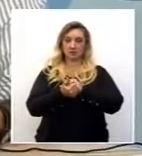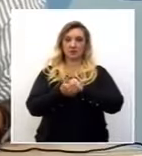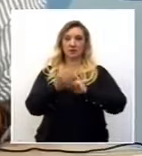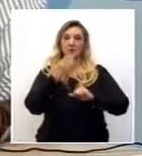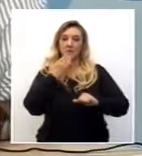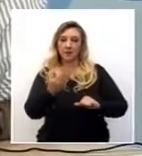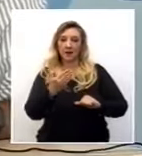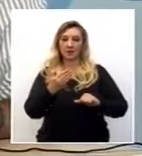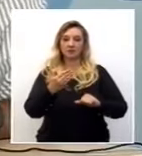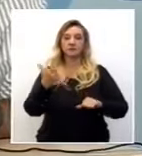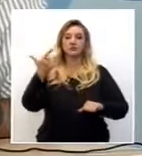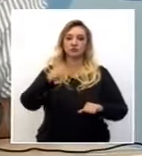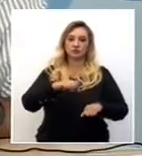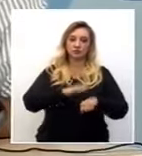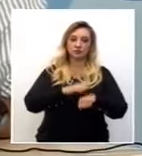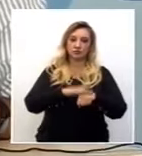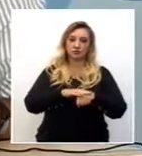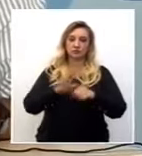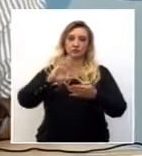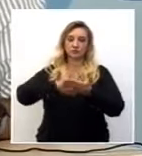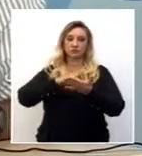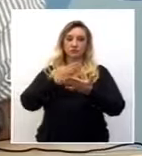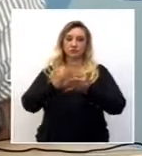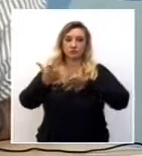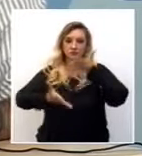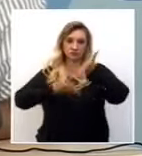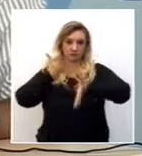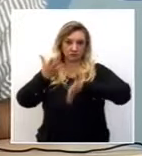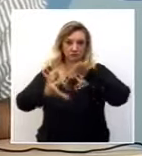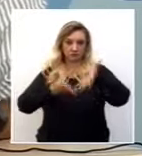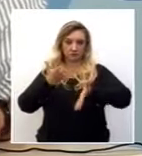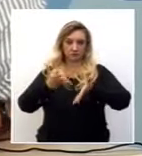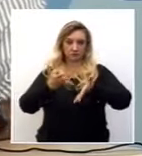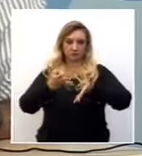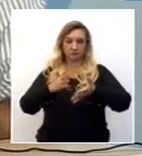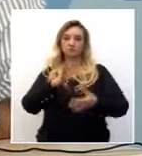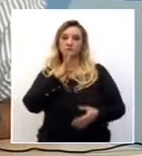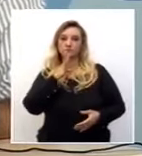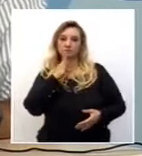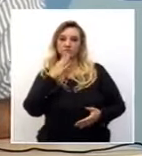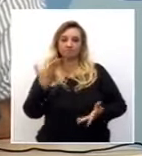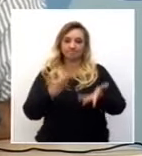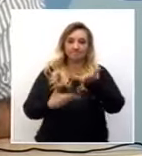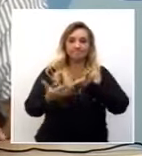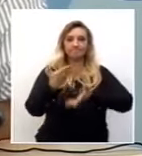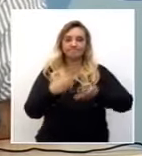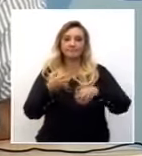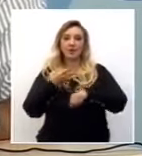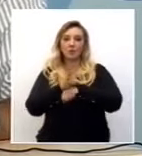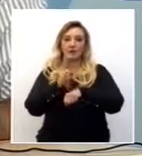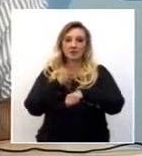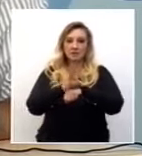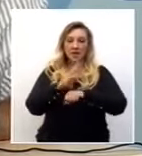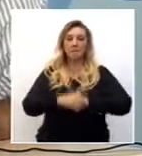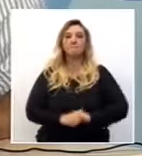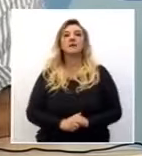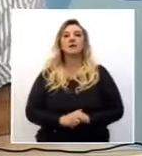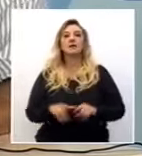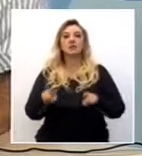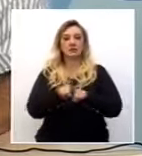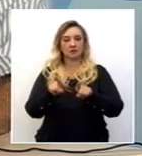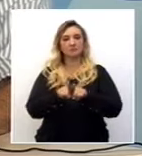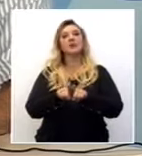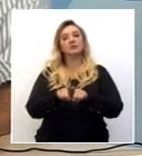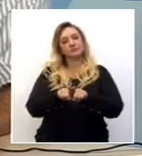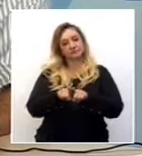para recorrer aqui ao intérprete de Libras. Nós conhecemos, trocamos aí pelo WhatsApp. E é importante